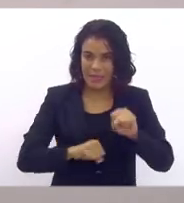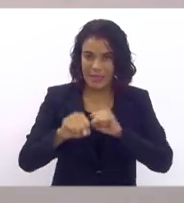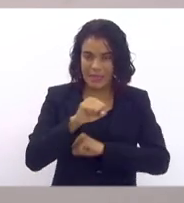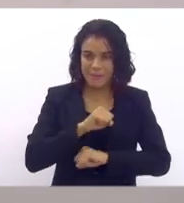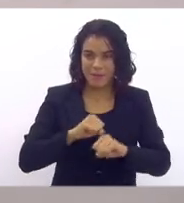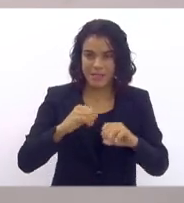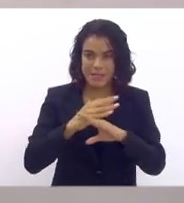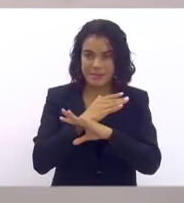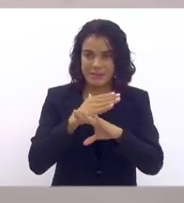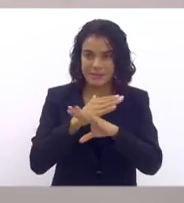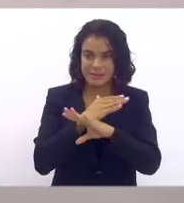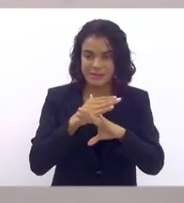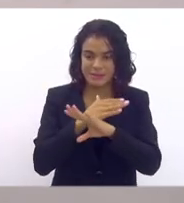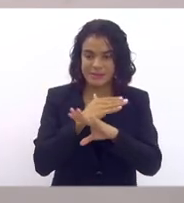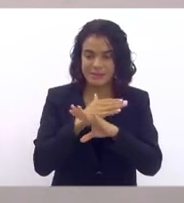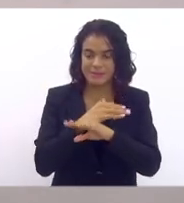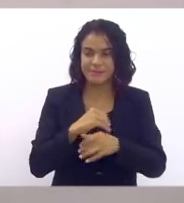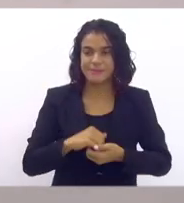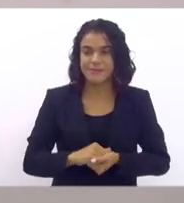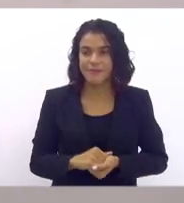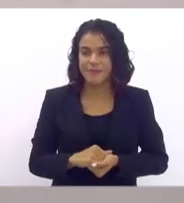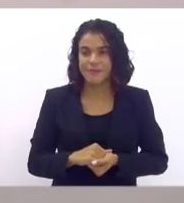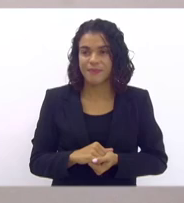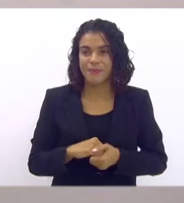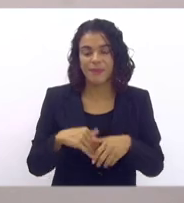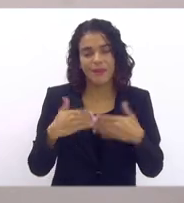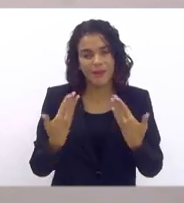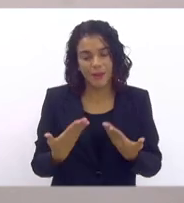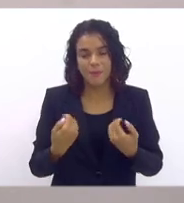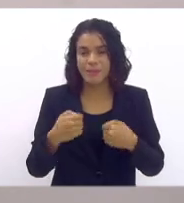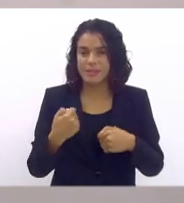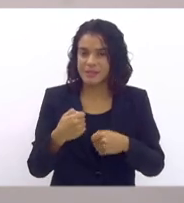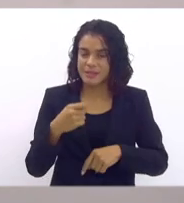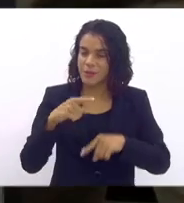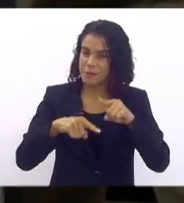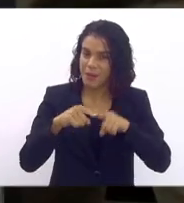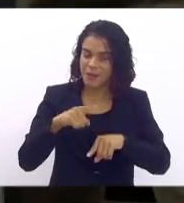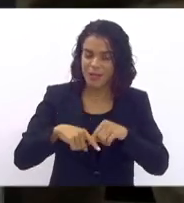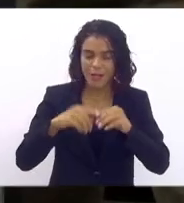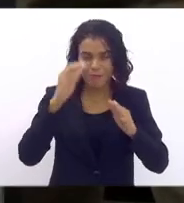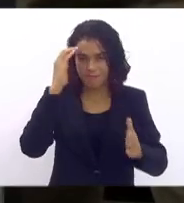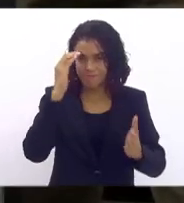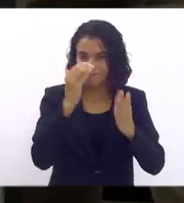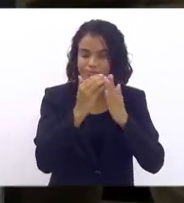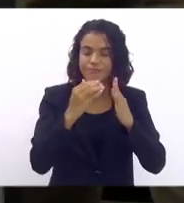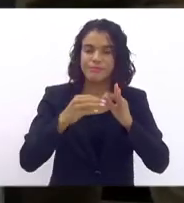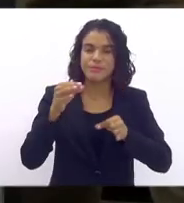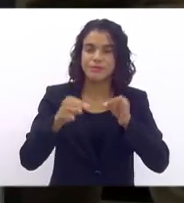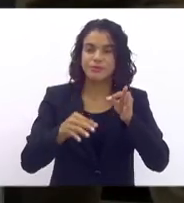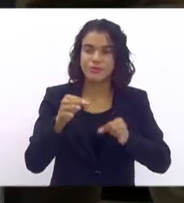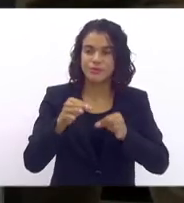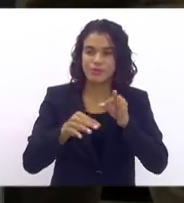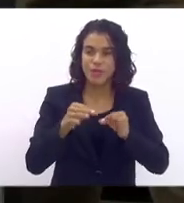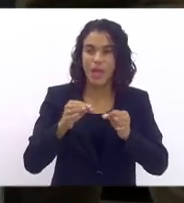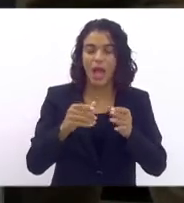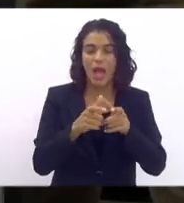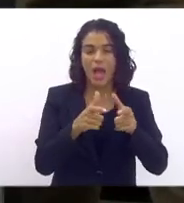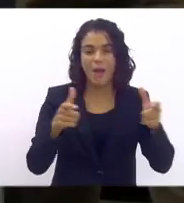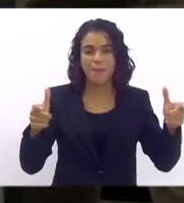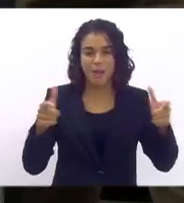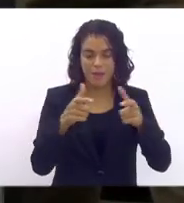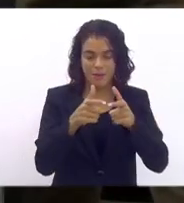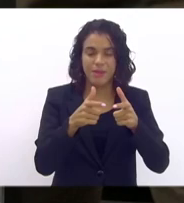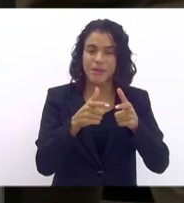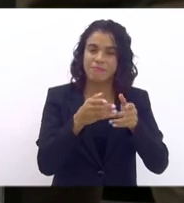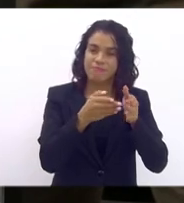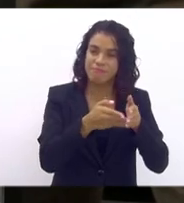isso eu não tenho dúvida nenhuma né então tem que ter um instrumento jurídico para avaliar isso é porque a maioria das embarcações que foram retiradas realmente eram cascos